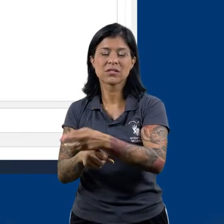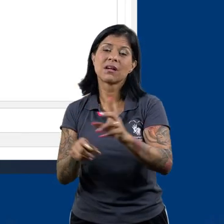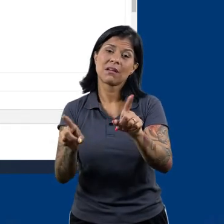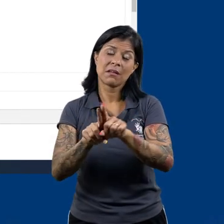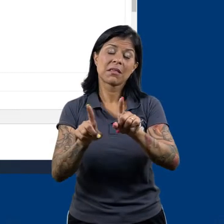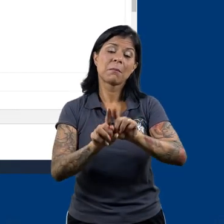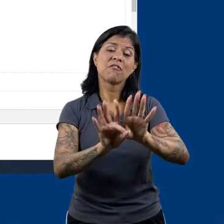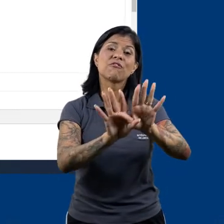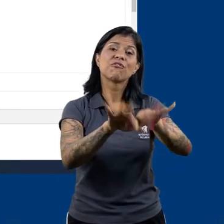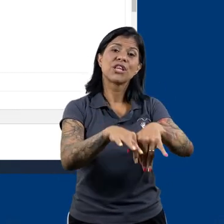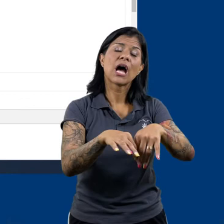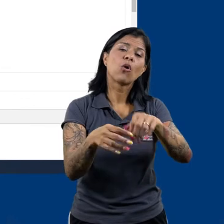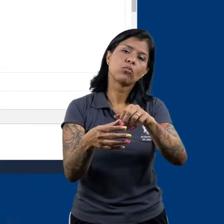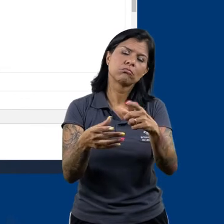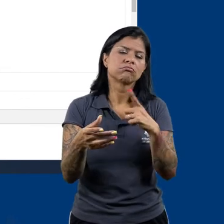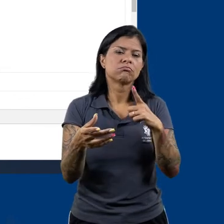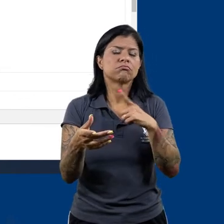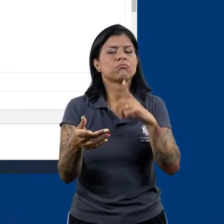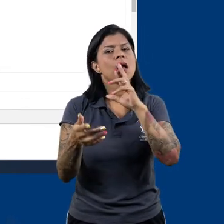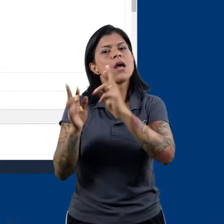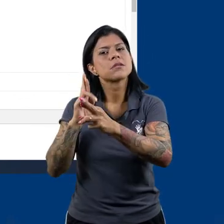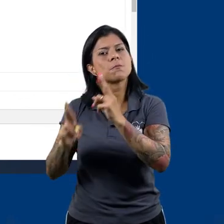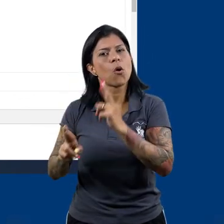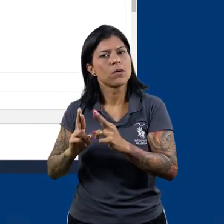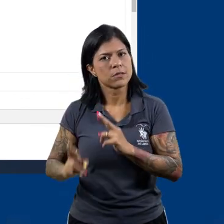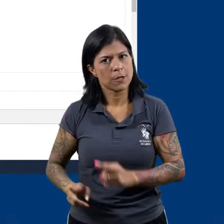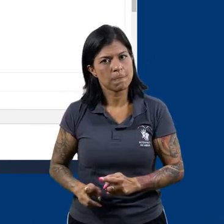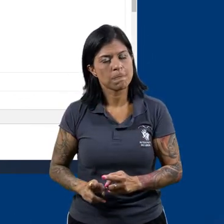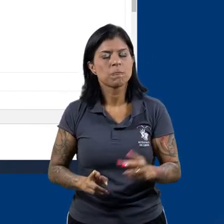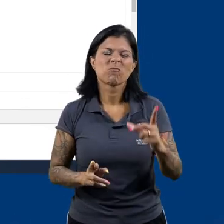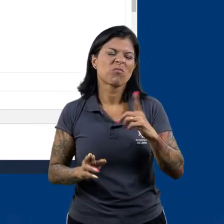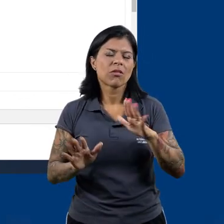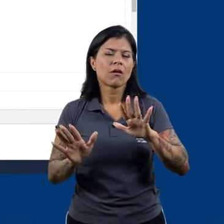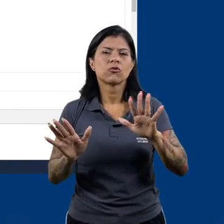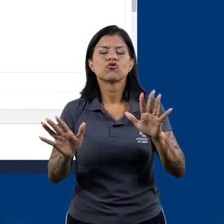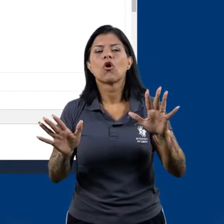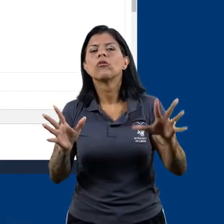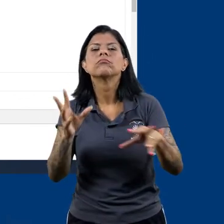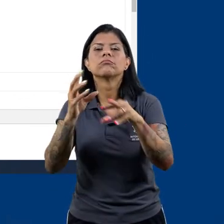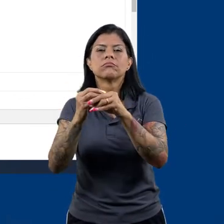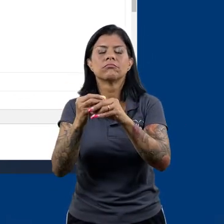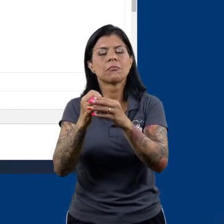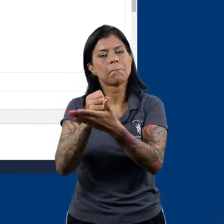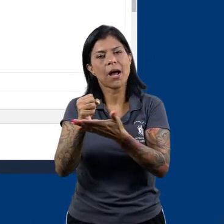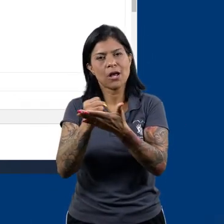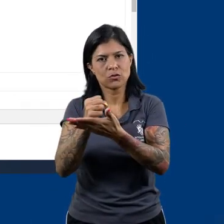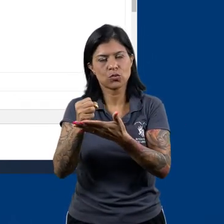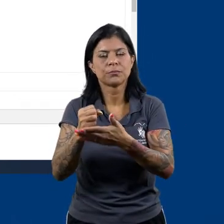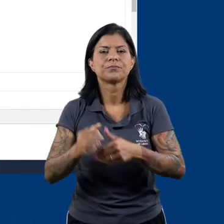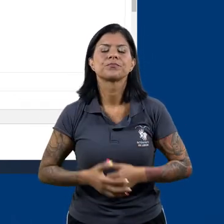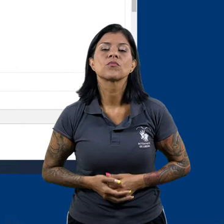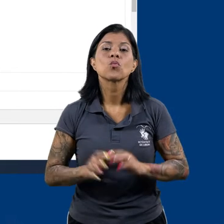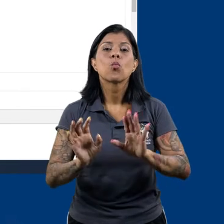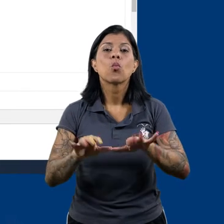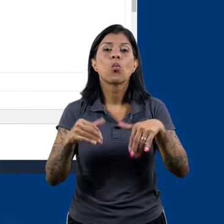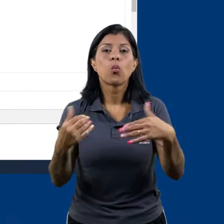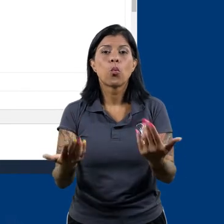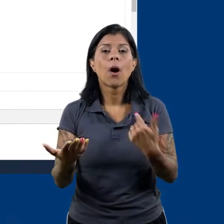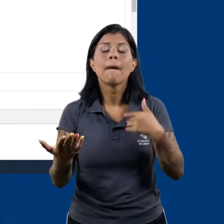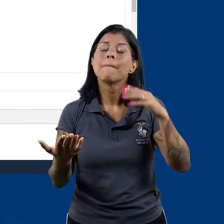ibérico E também temos aqui resposta mas também isso